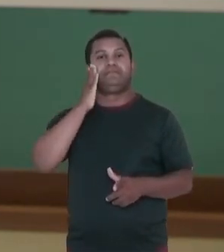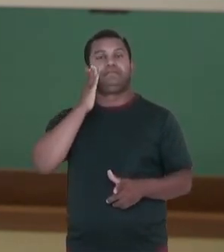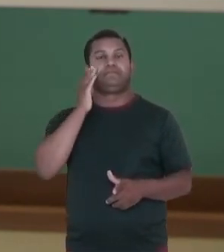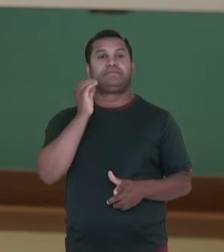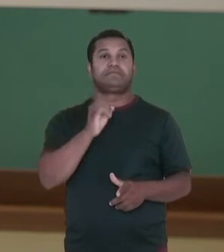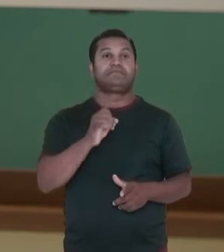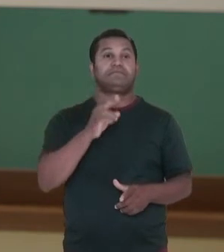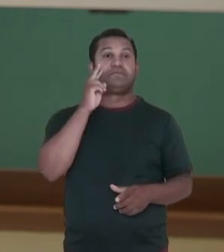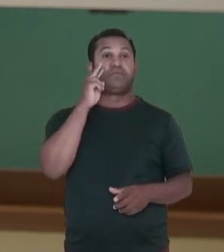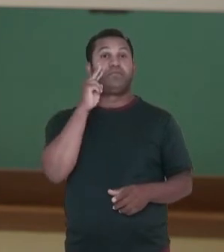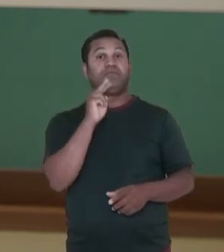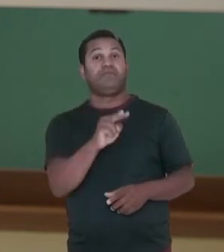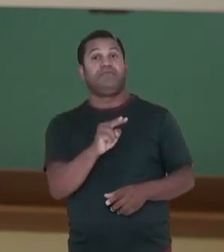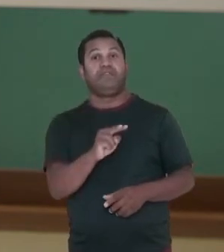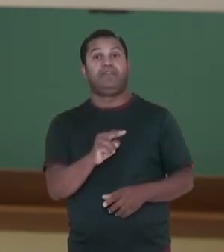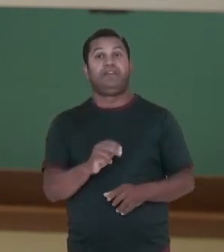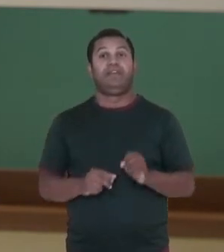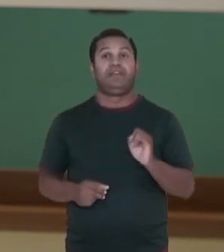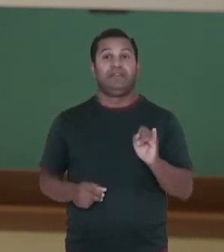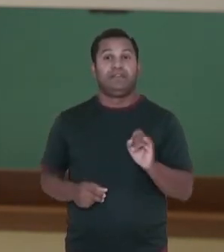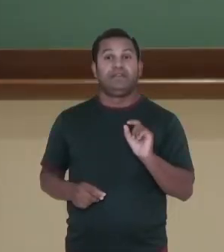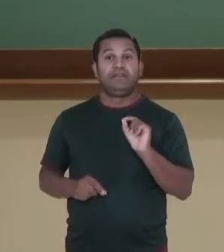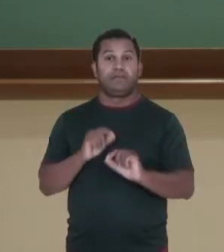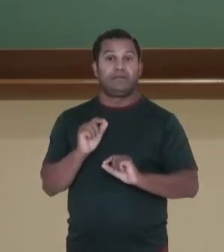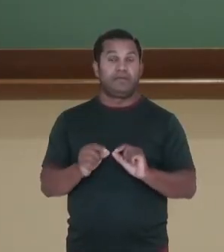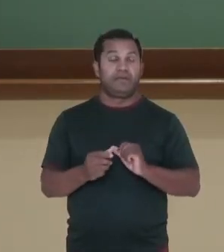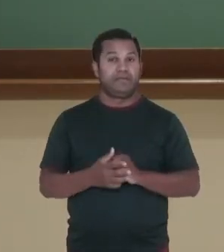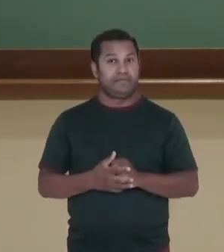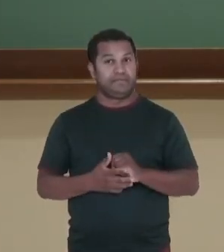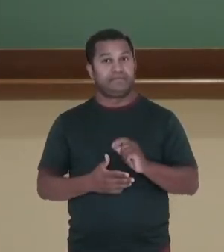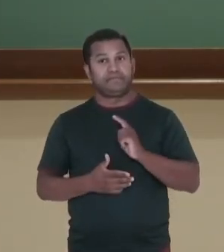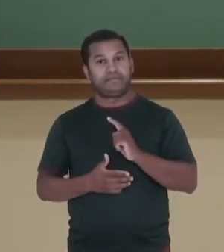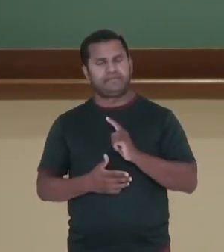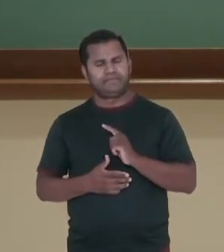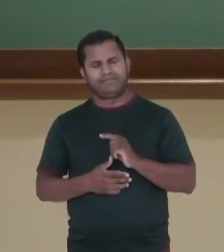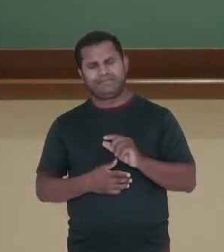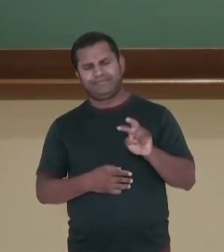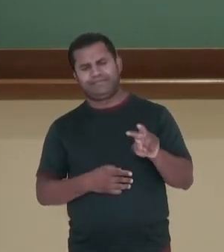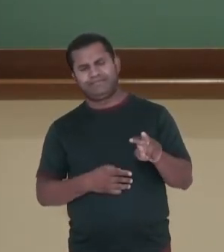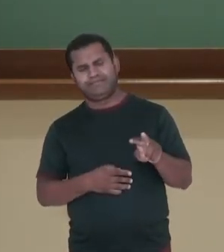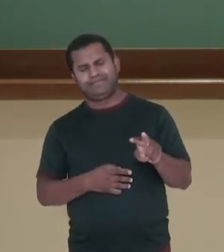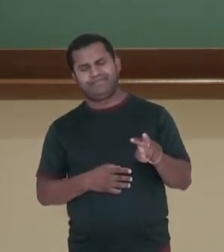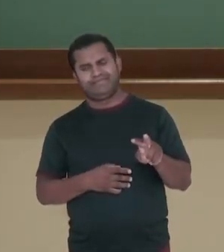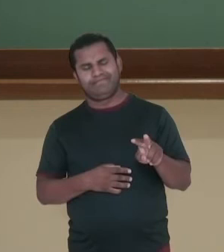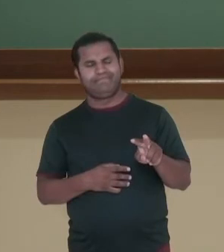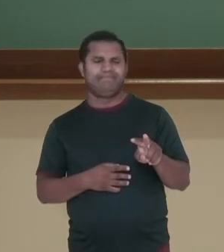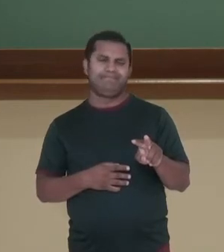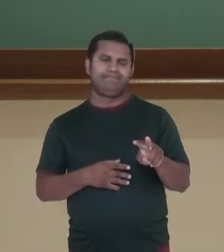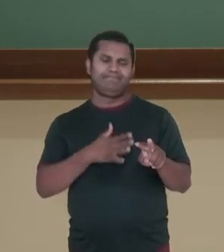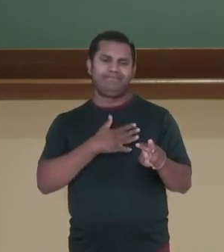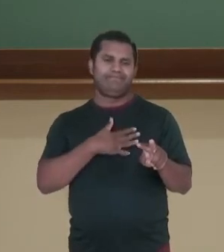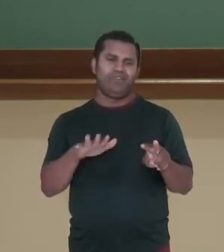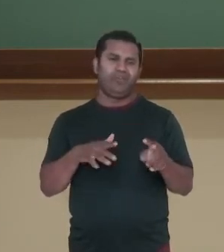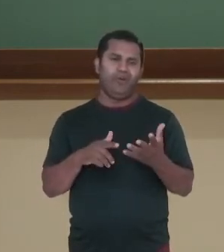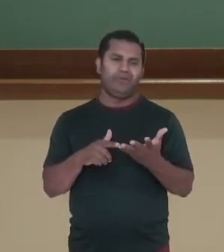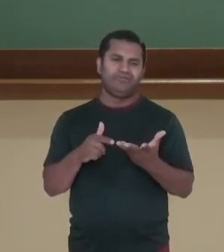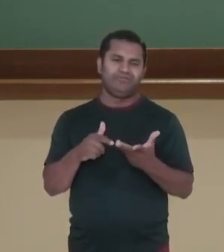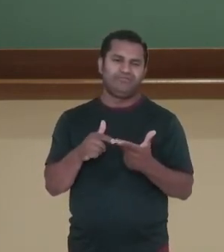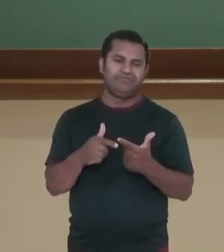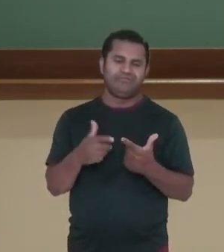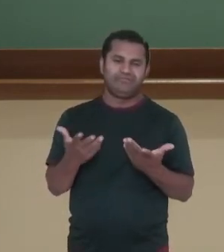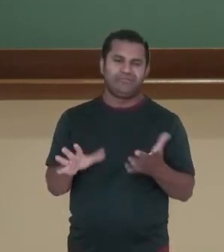pode ver determinadas características. Essa característica não é agradável para mim. Então, eu elimino aquele embrião e